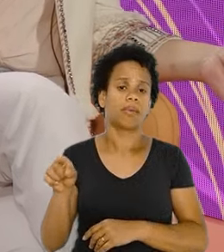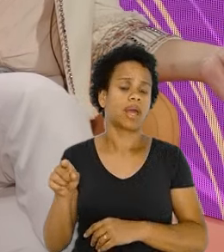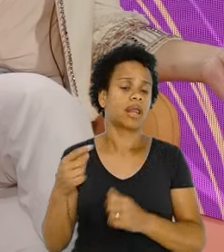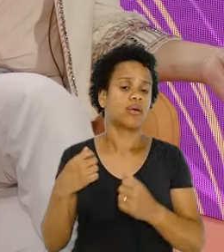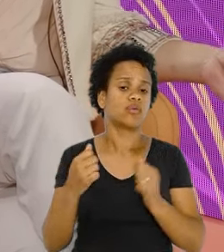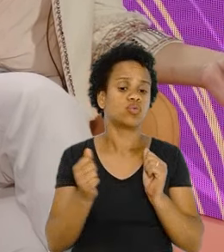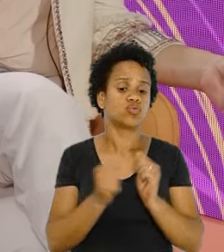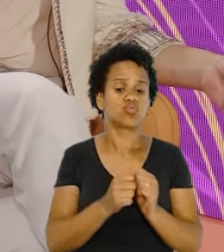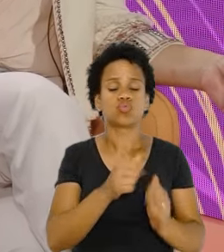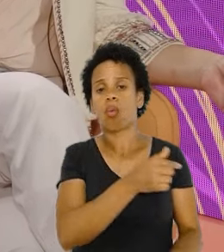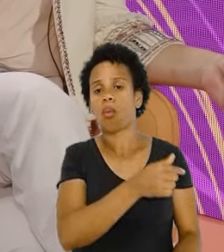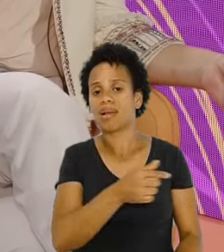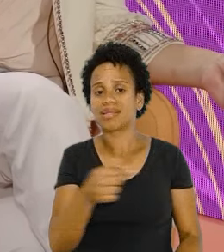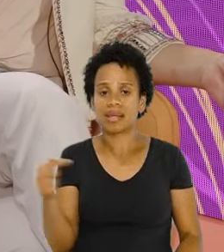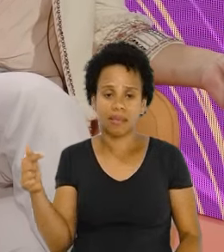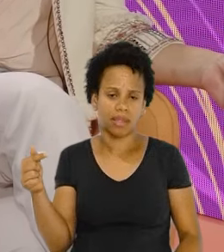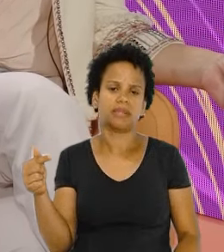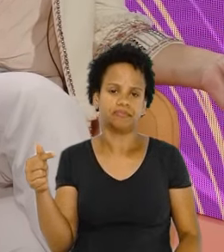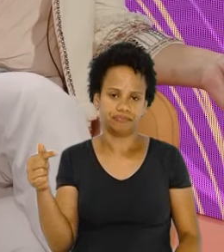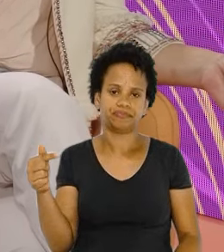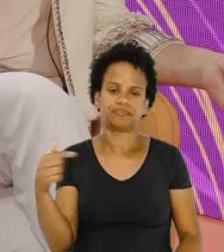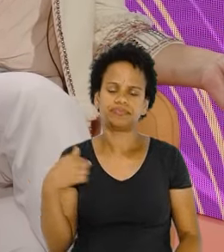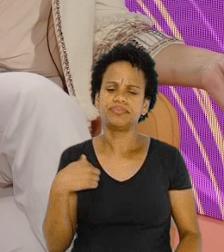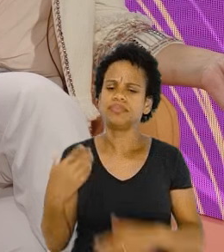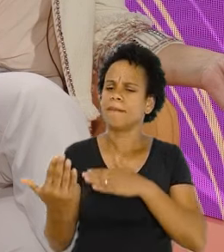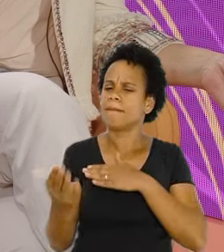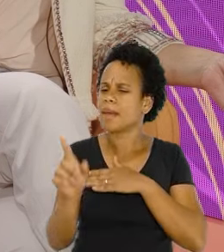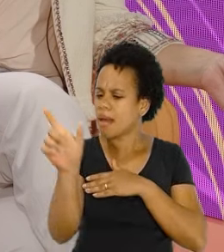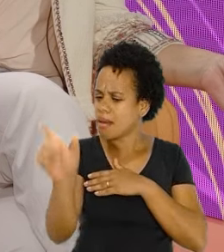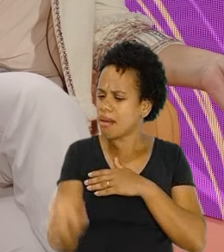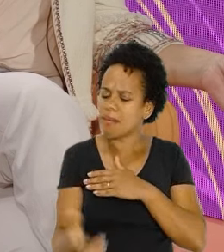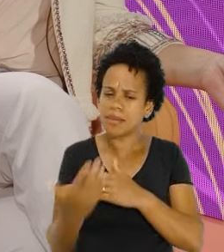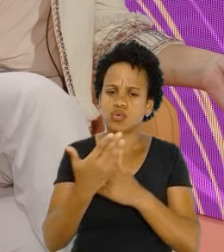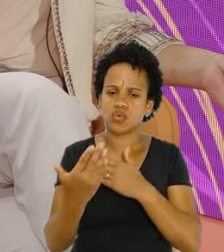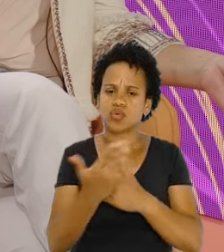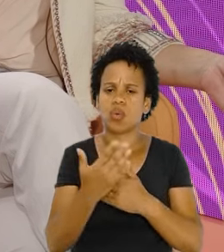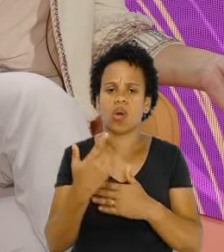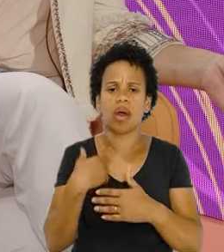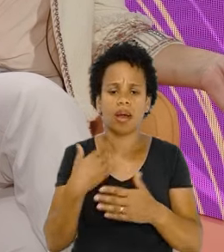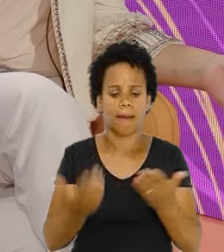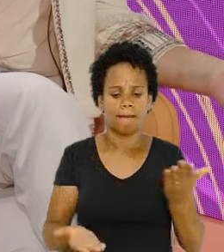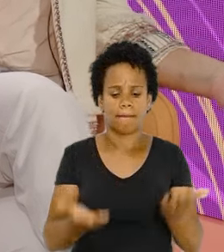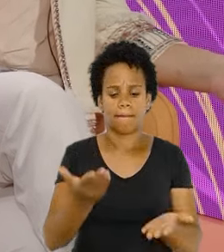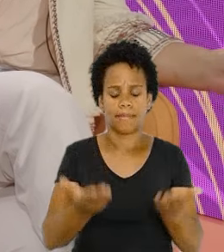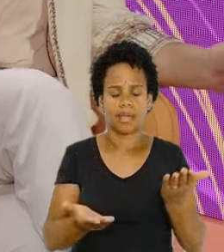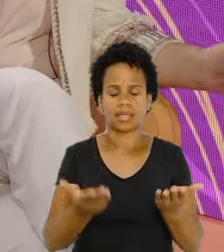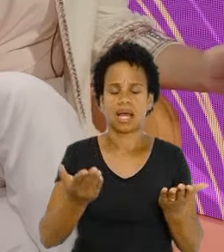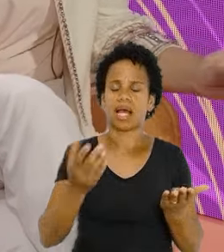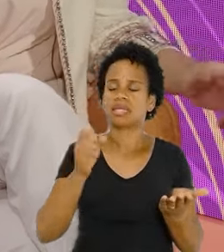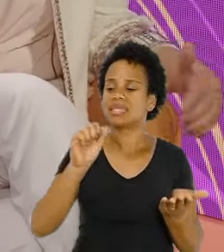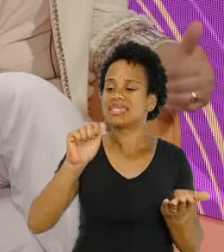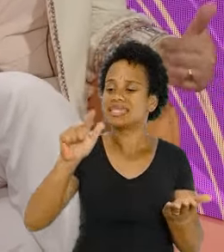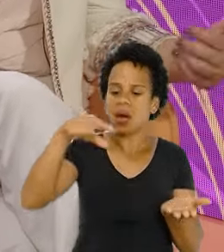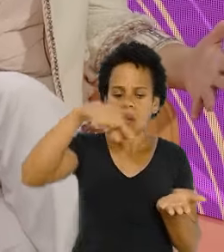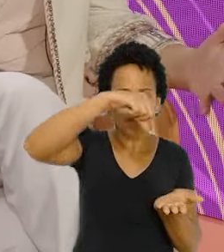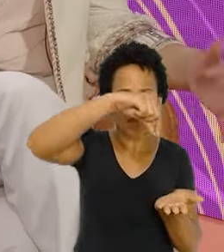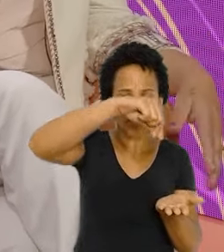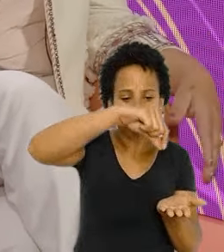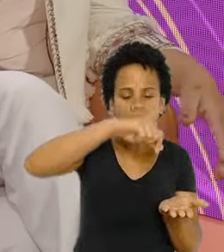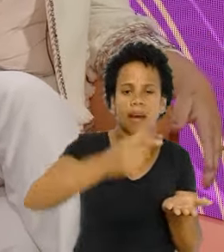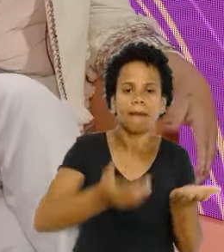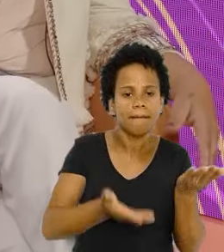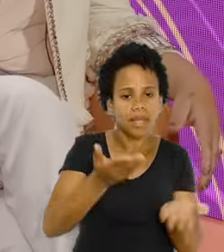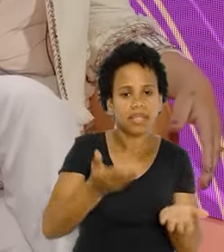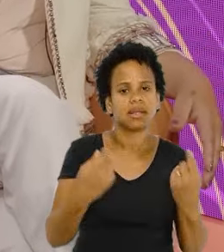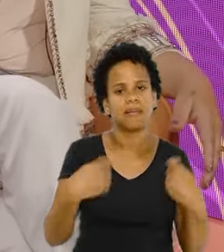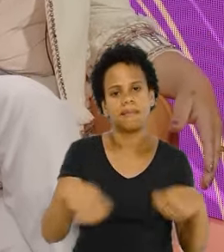uma semana ela me ajudava ela fazia com que eu pesasse até a pitada de sal e é legal